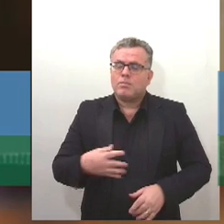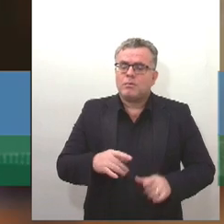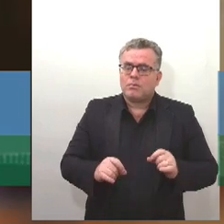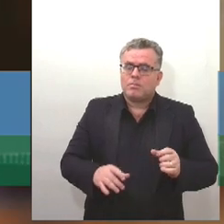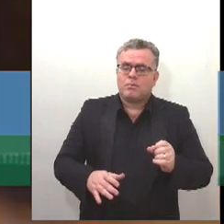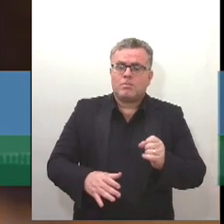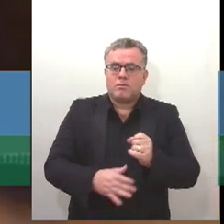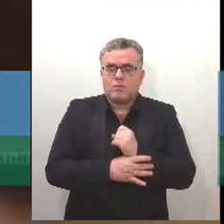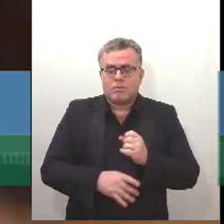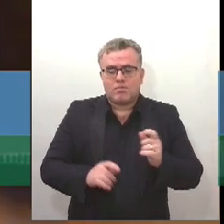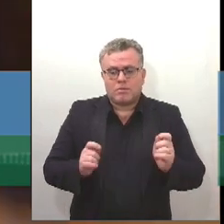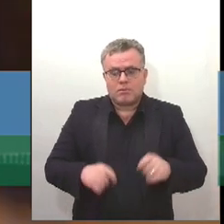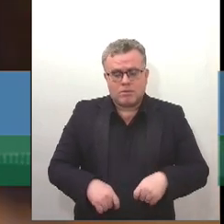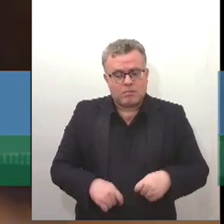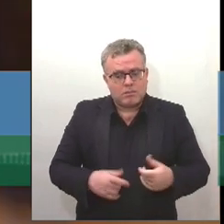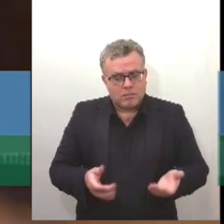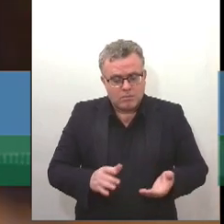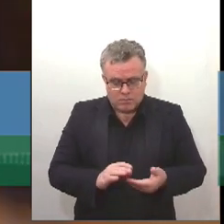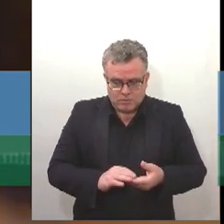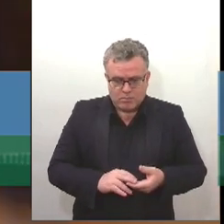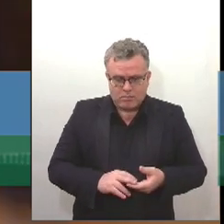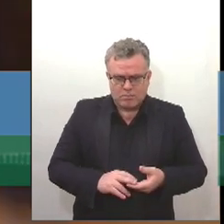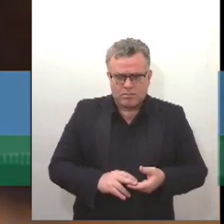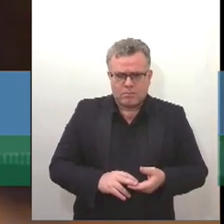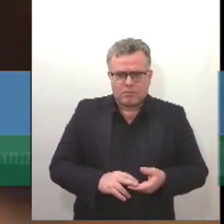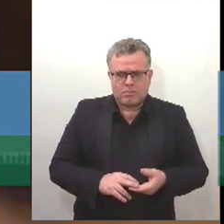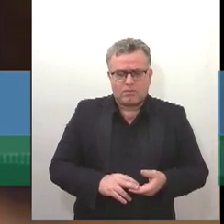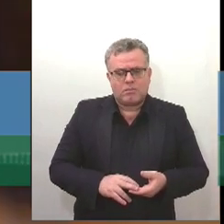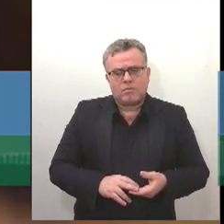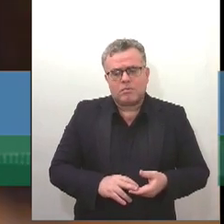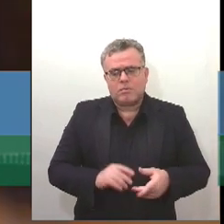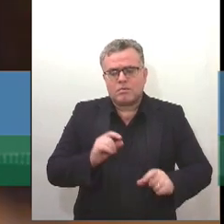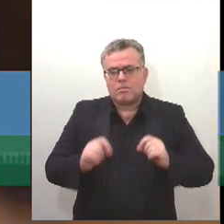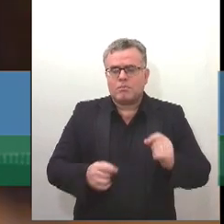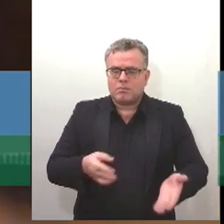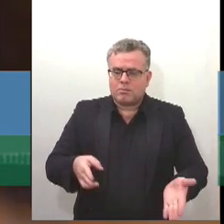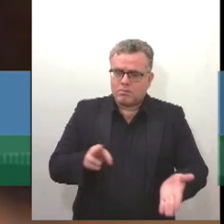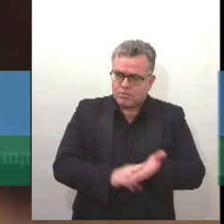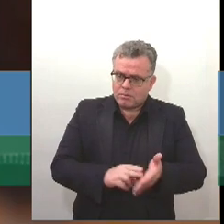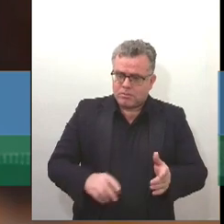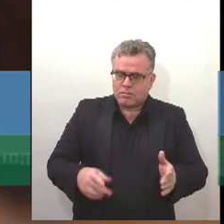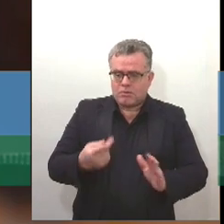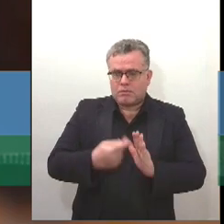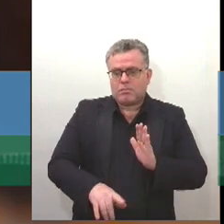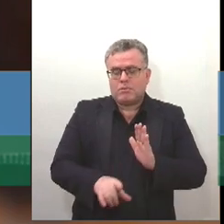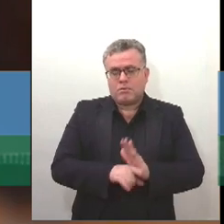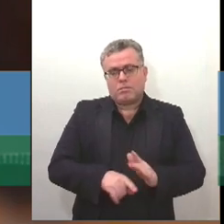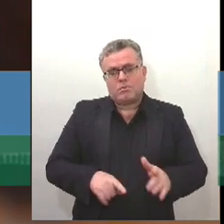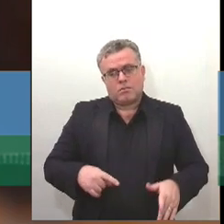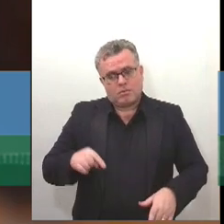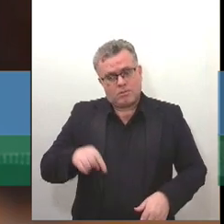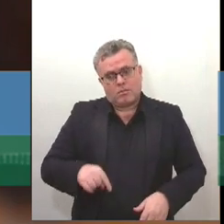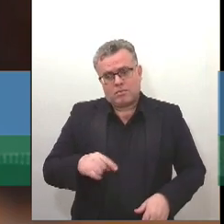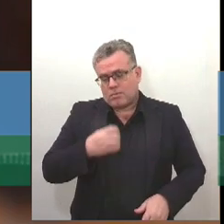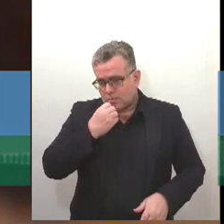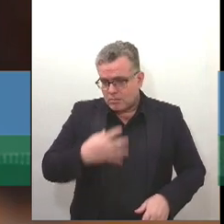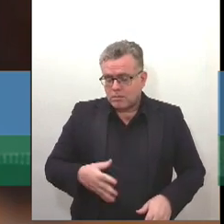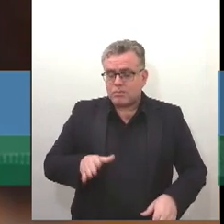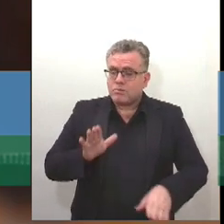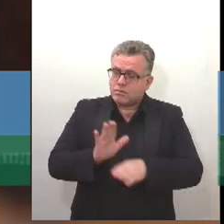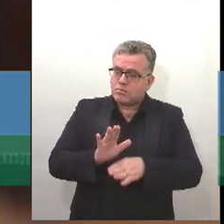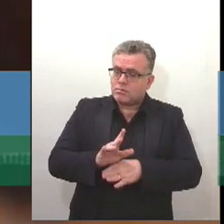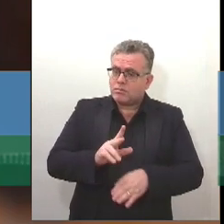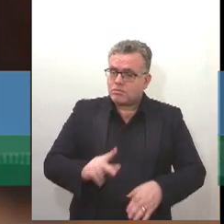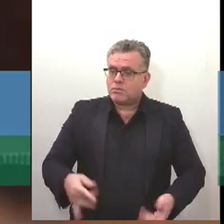serem feitos de modo que a minha avaliação É sim eu acho que é um projeto que o Brasil precisa é um projeto que nós necessitamos é muito